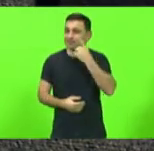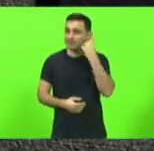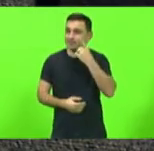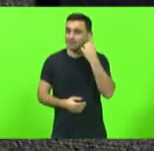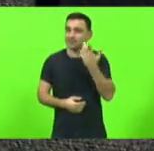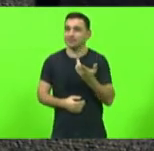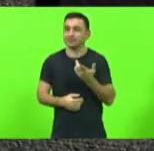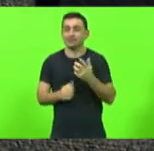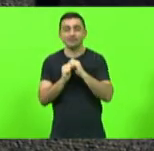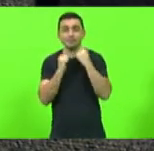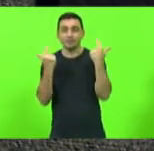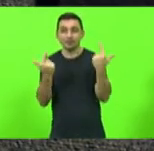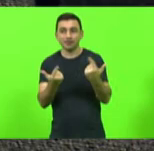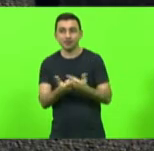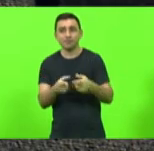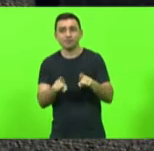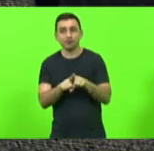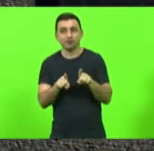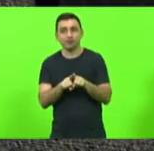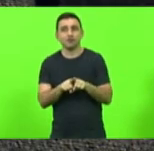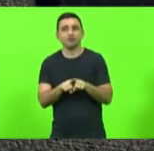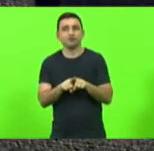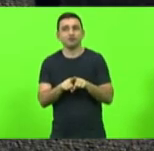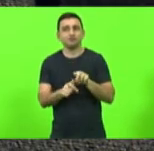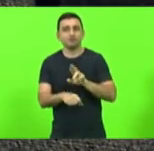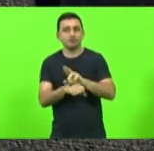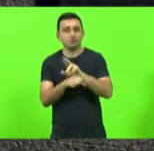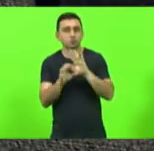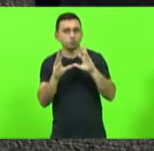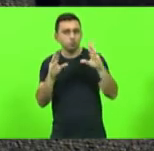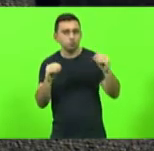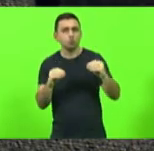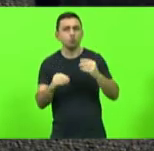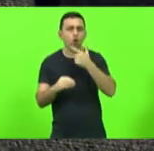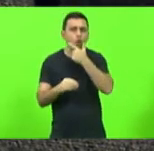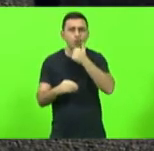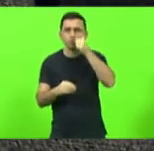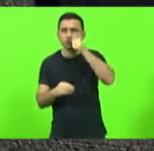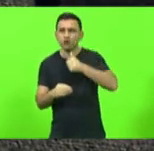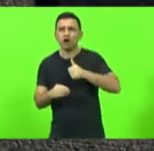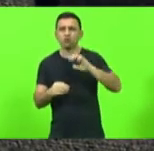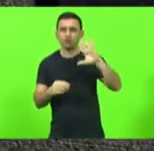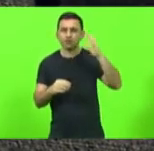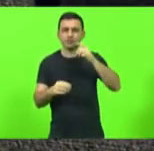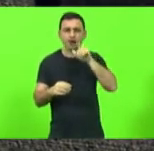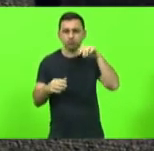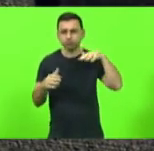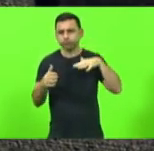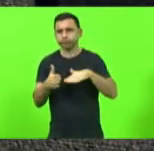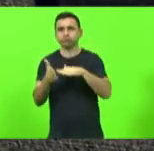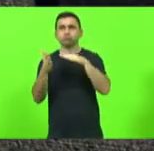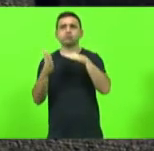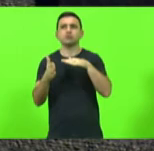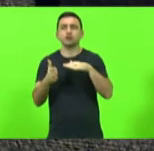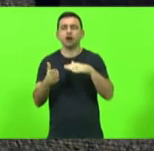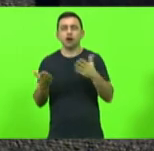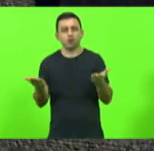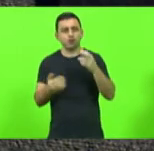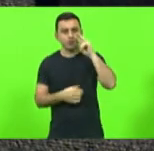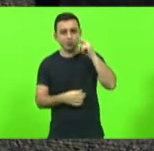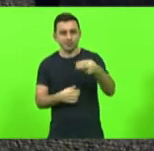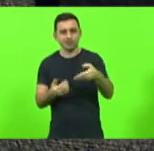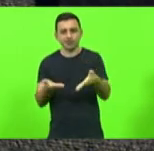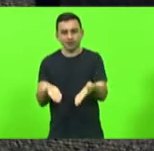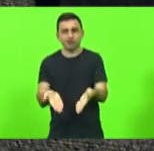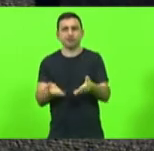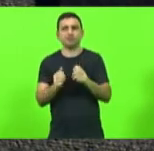Assembleia Legislativa, em nome dos atingidos e das atingidas por barragens, esse reconhecimento.